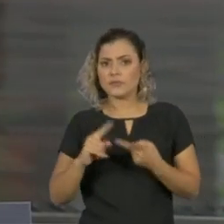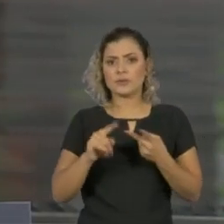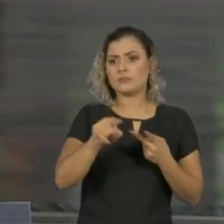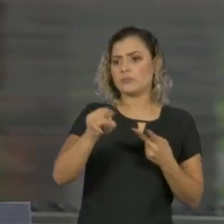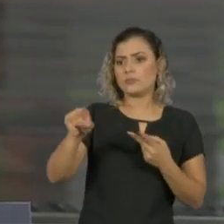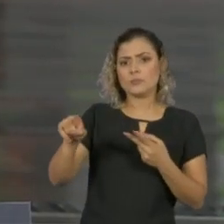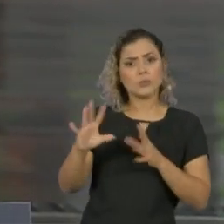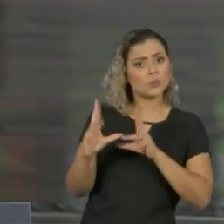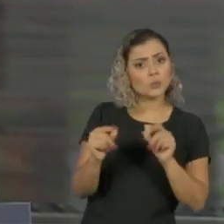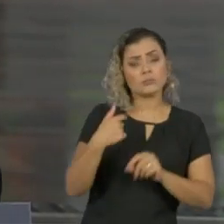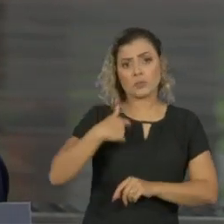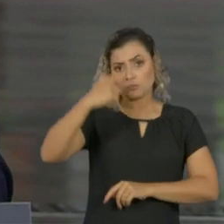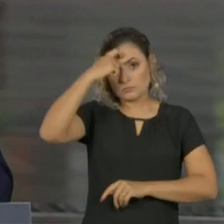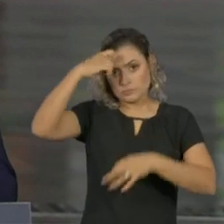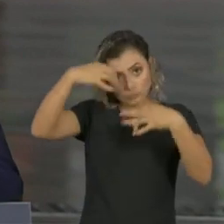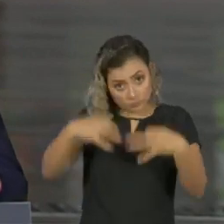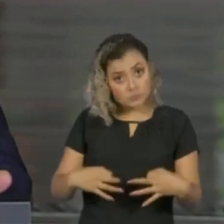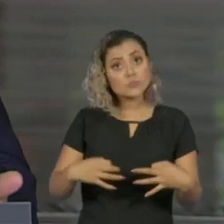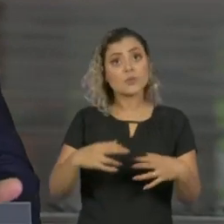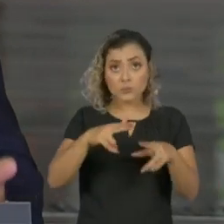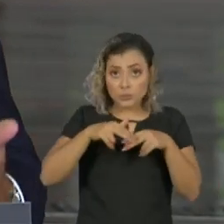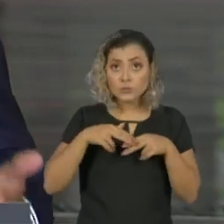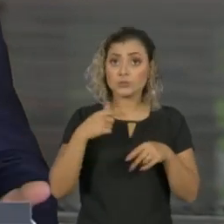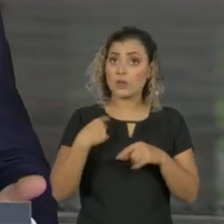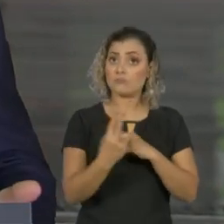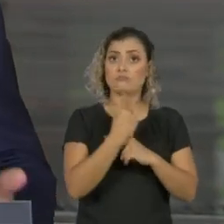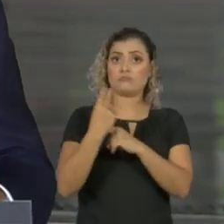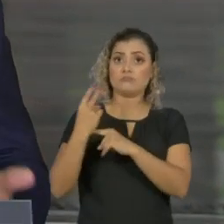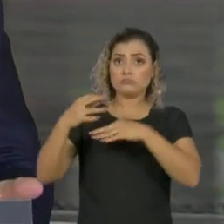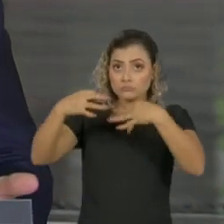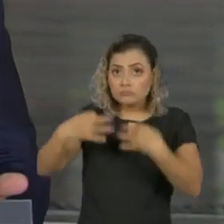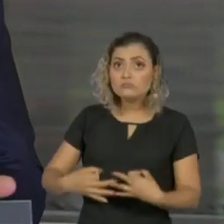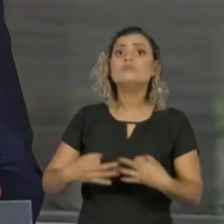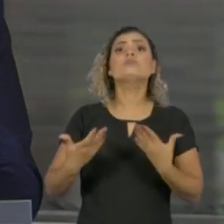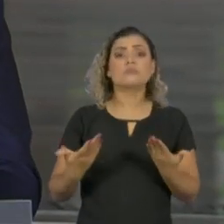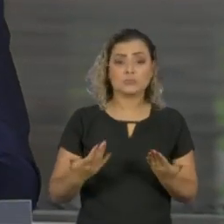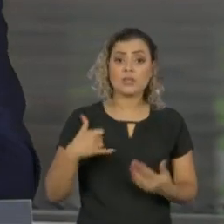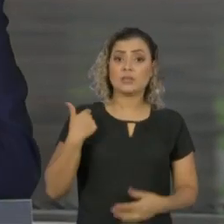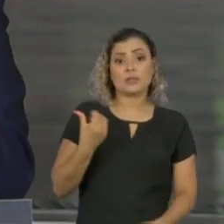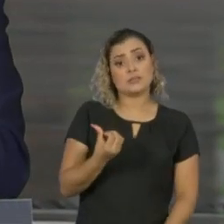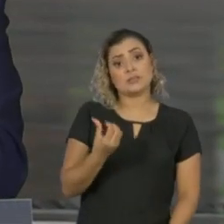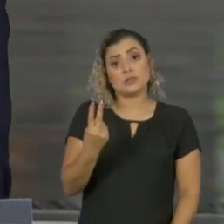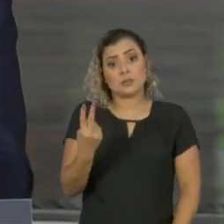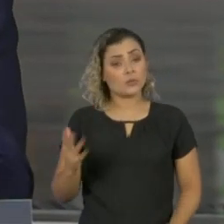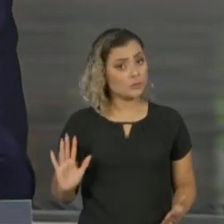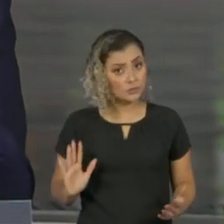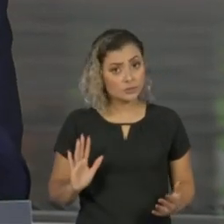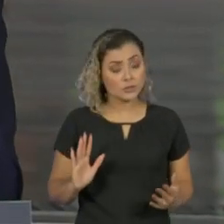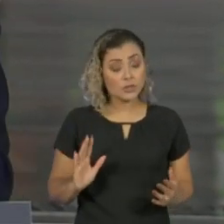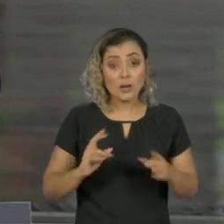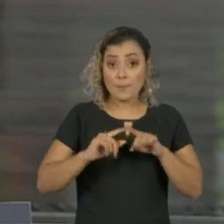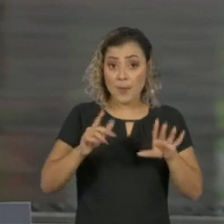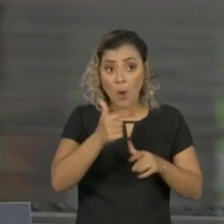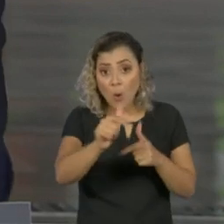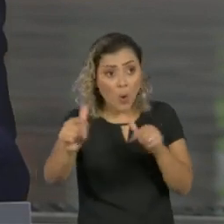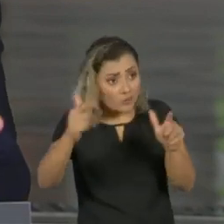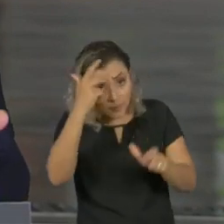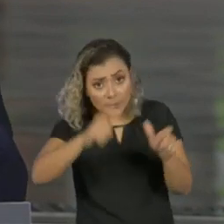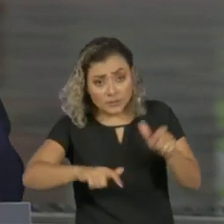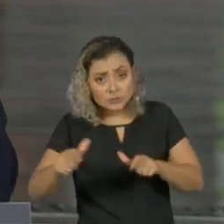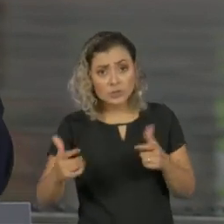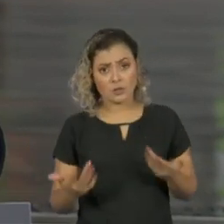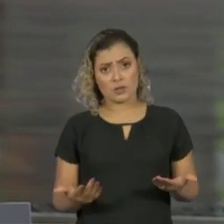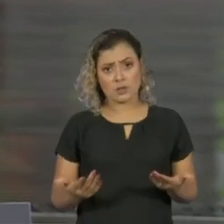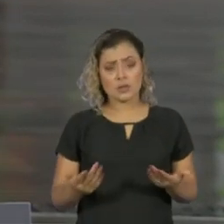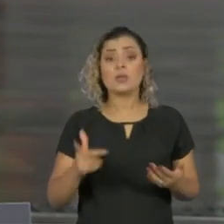faço conscientemente e com as proteções devidas a alguém que tem 62 anos. Nenhuma outra pessoa, excluído aquelas